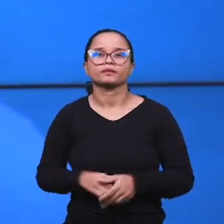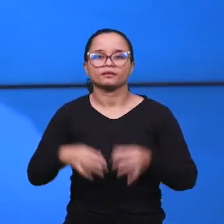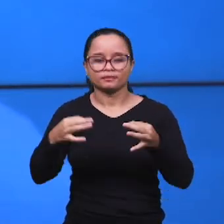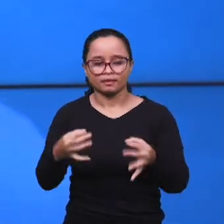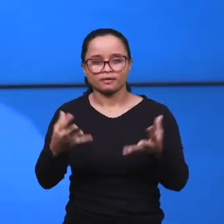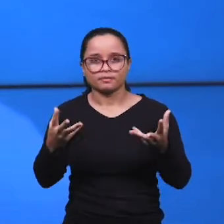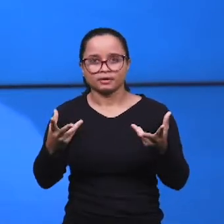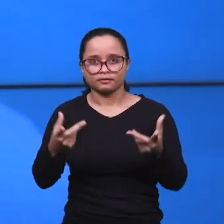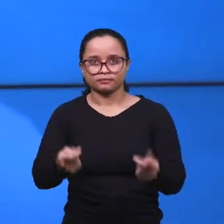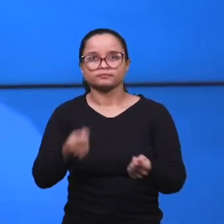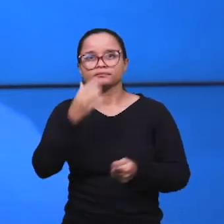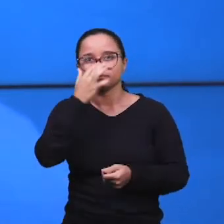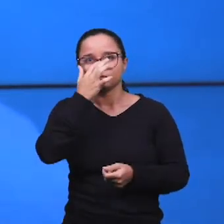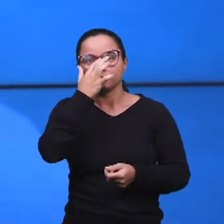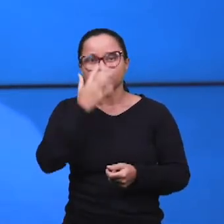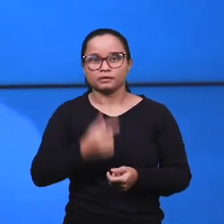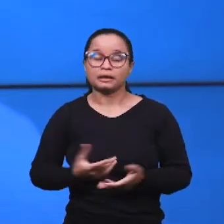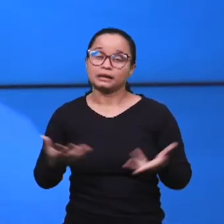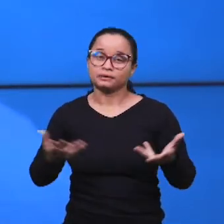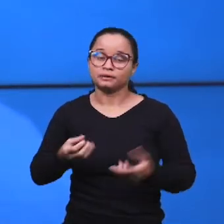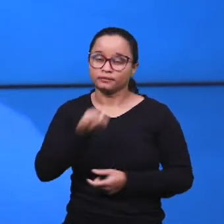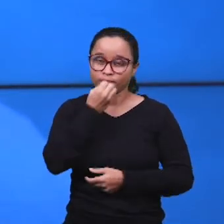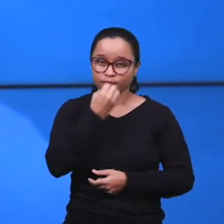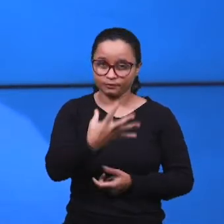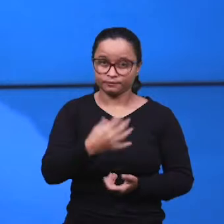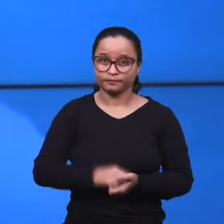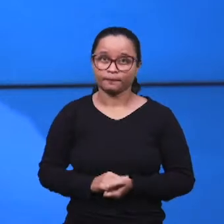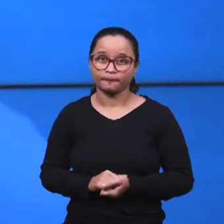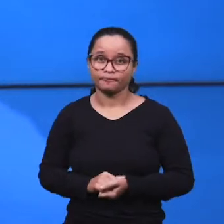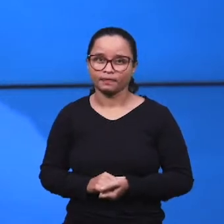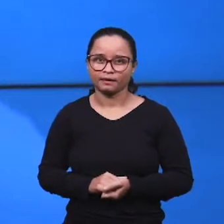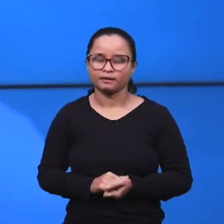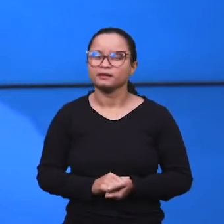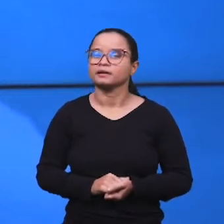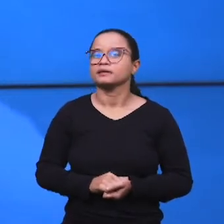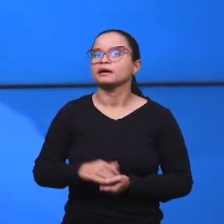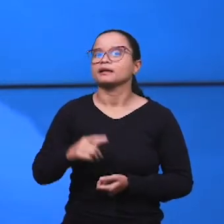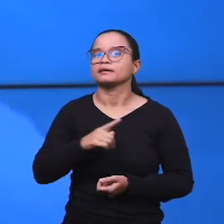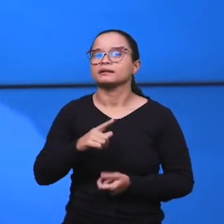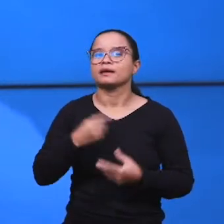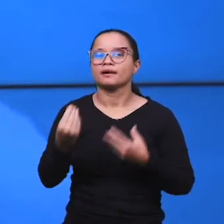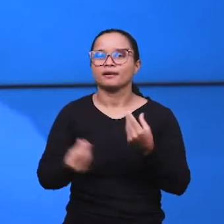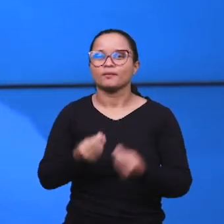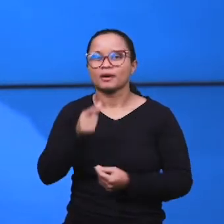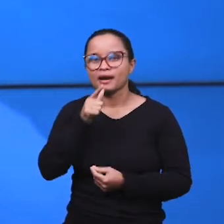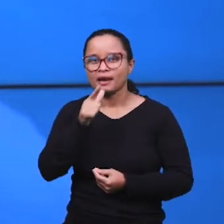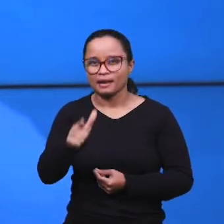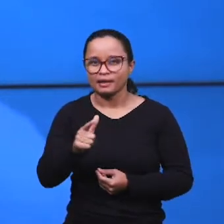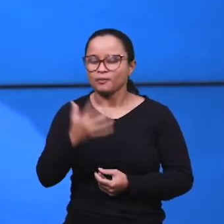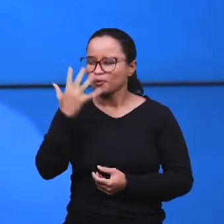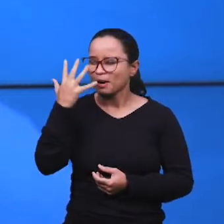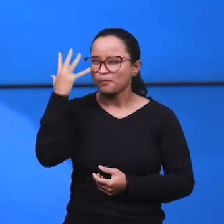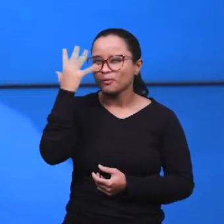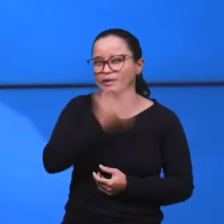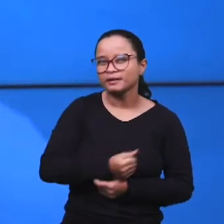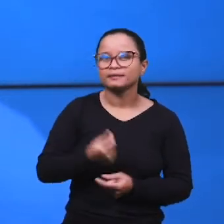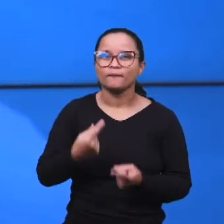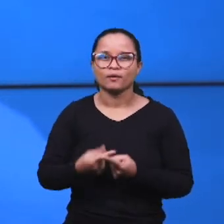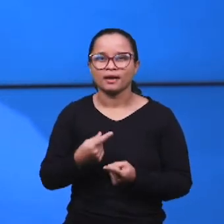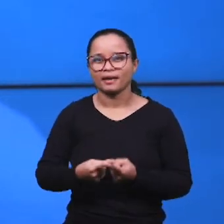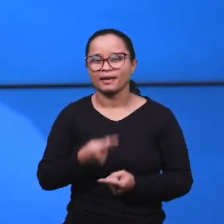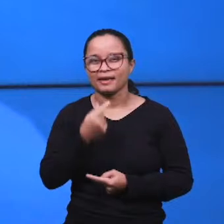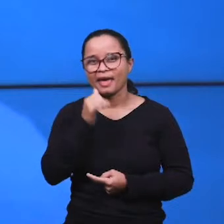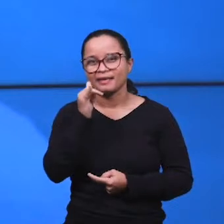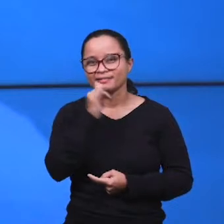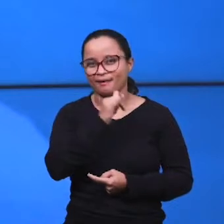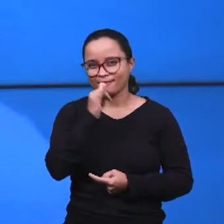coisa maravilhosa essa colocação, muito bem feita nessa língua tão bonita que é a língua italiana, que aliás eu gosto demais da língua italiana.